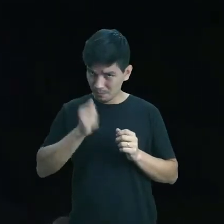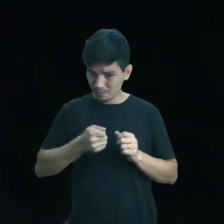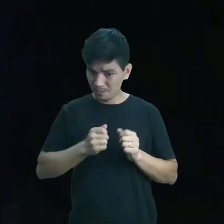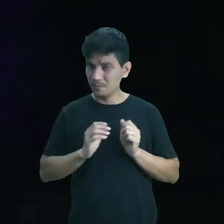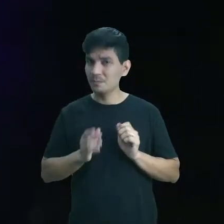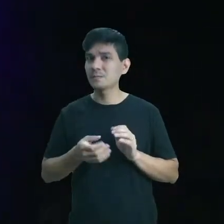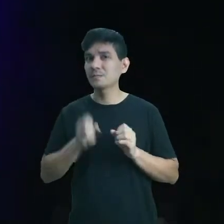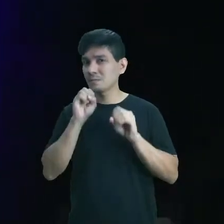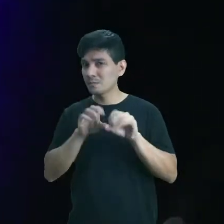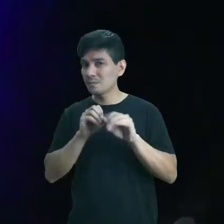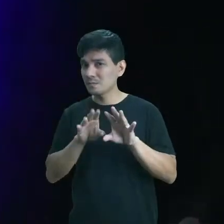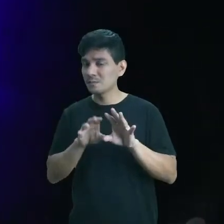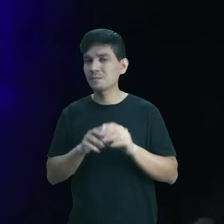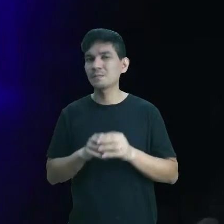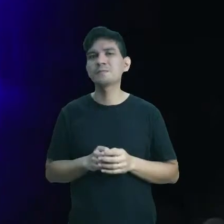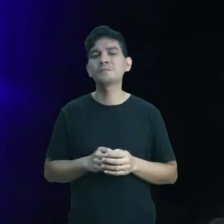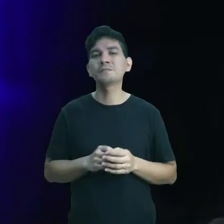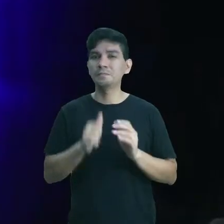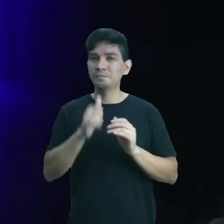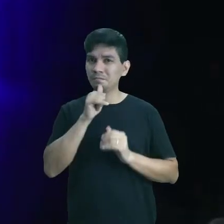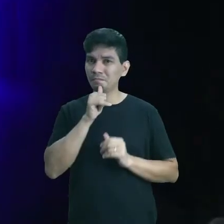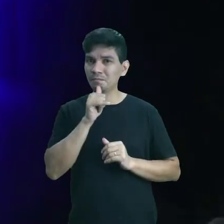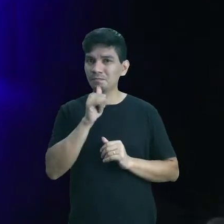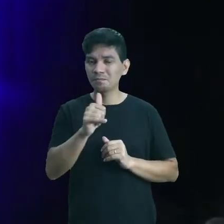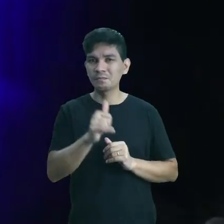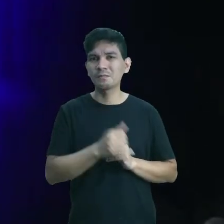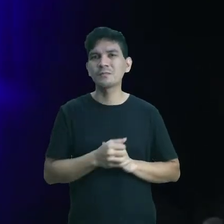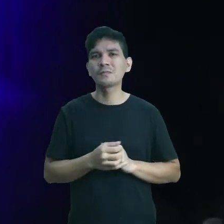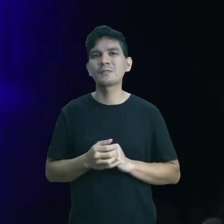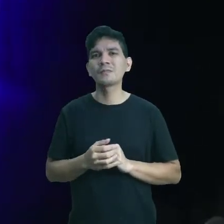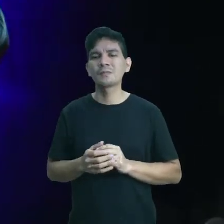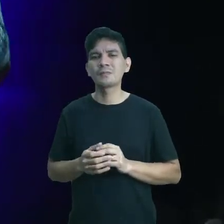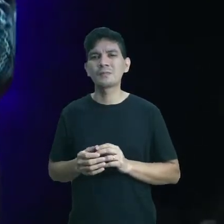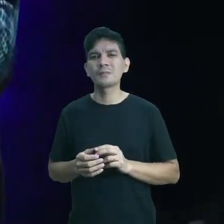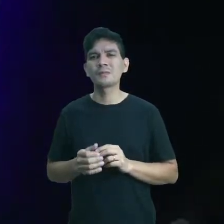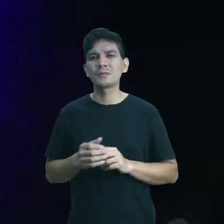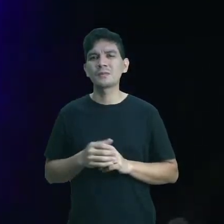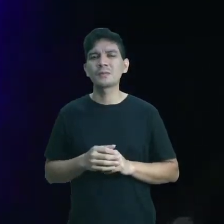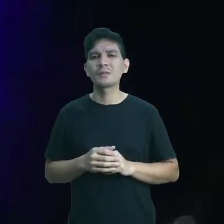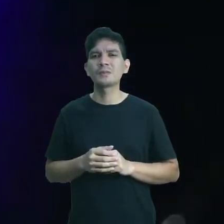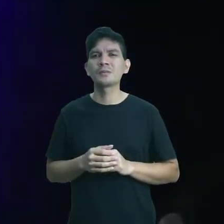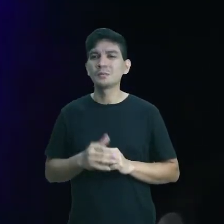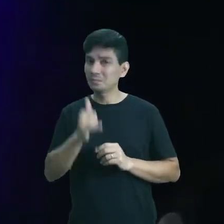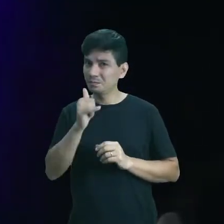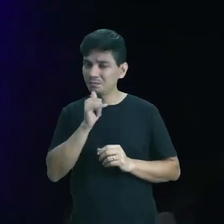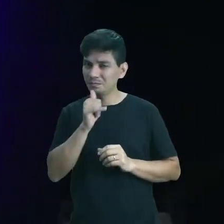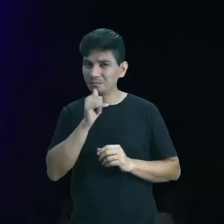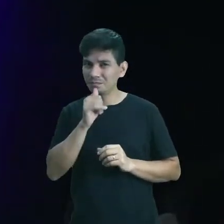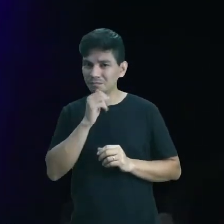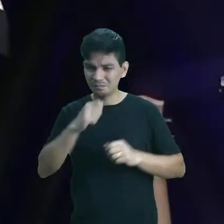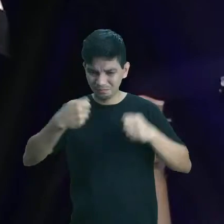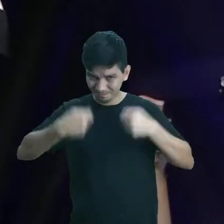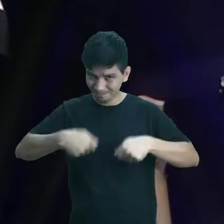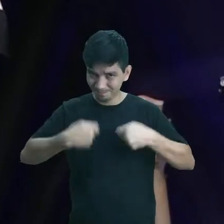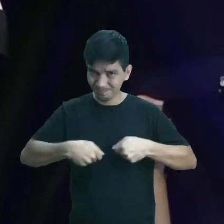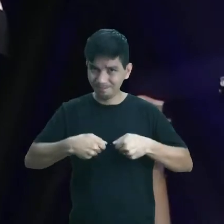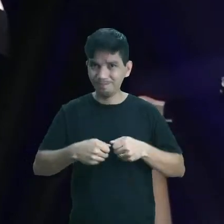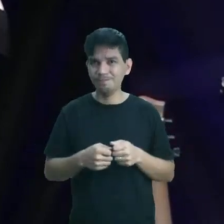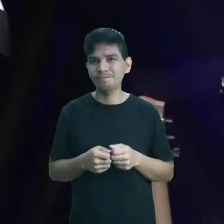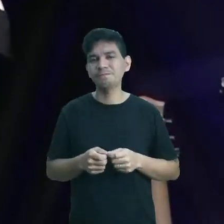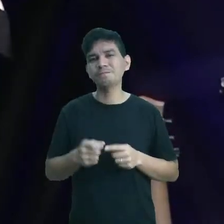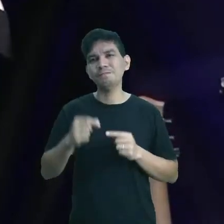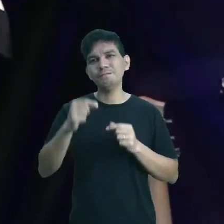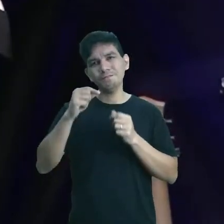Os exemplos arrastam. E é pelo exemplo que nós fazemos. E é